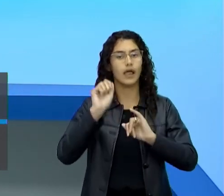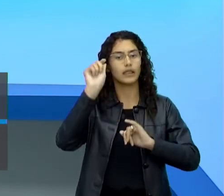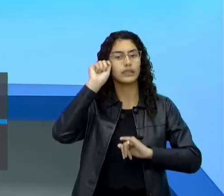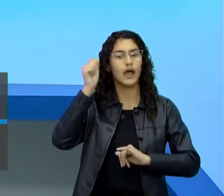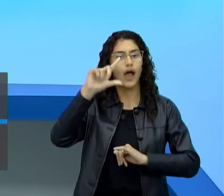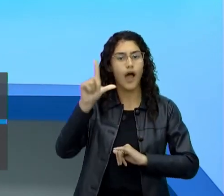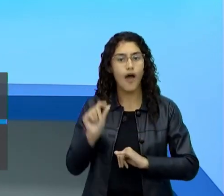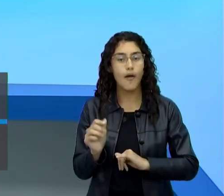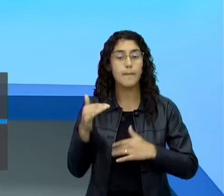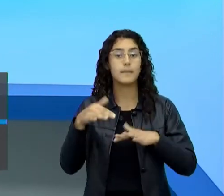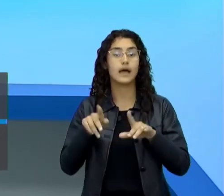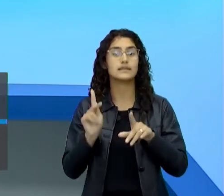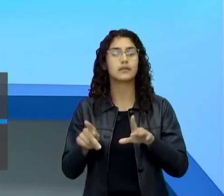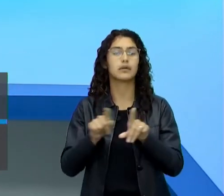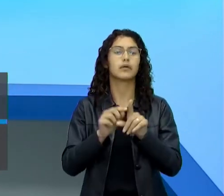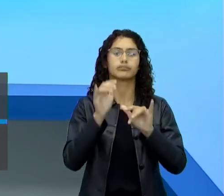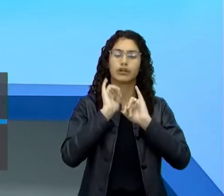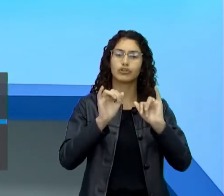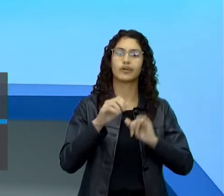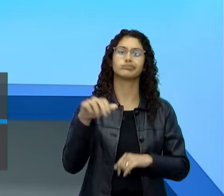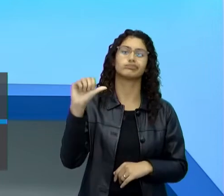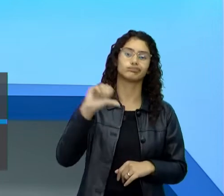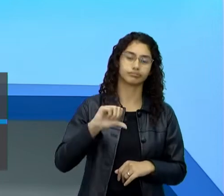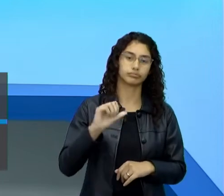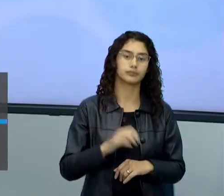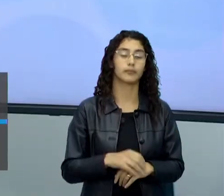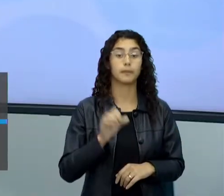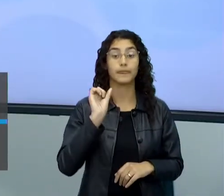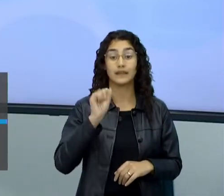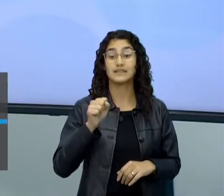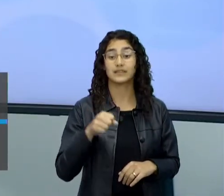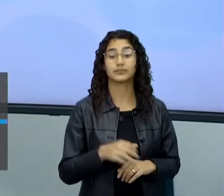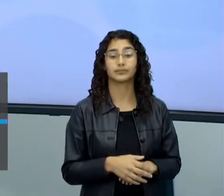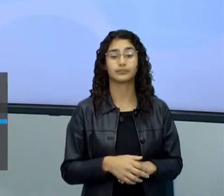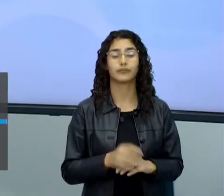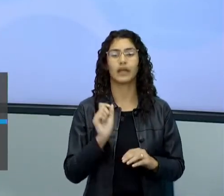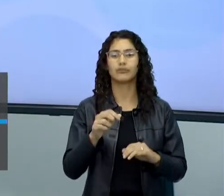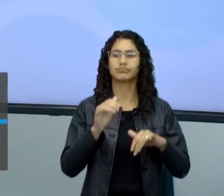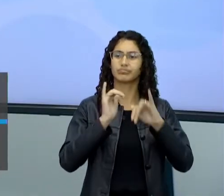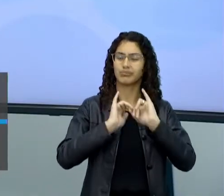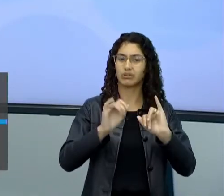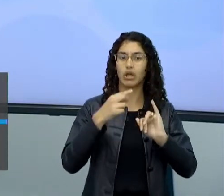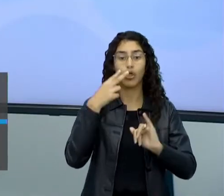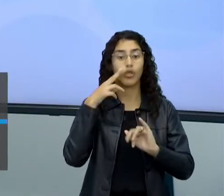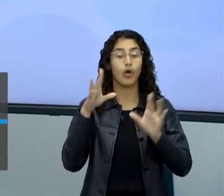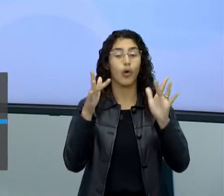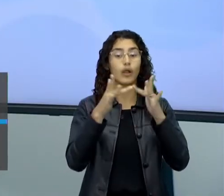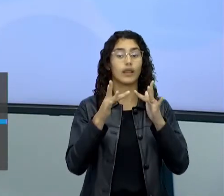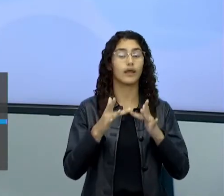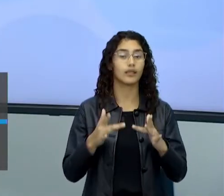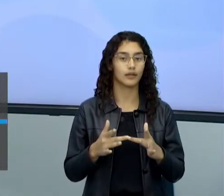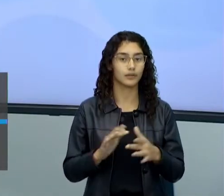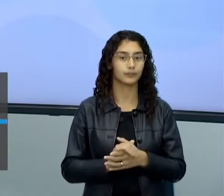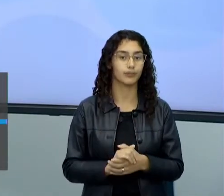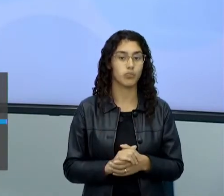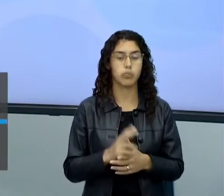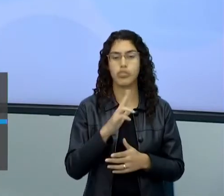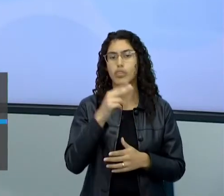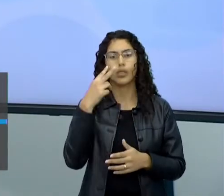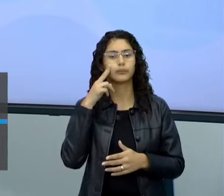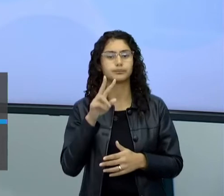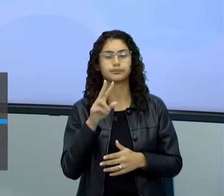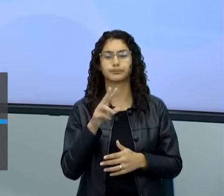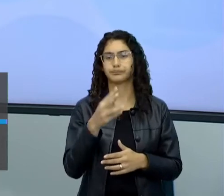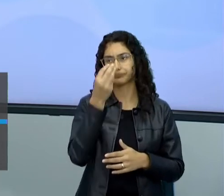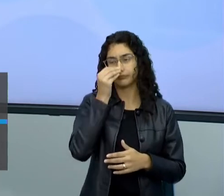sempre... Vira e mexe está falando de coisa ruim. Vira e mexe, exato, tá que, de então, problemas. Que notícia eu estou veiculando, né? Ninguém aqui está